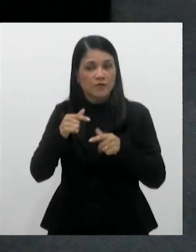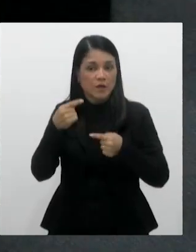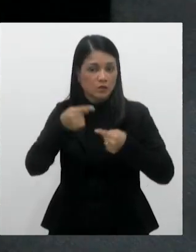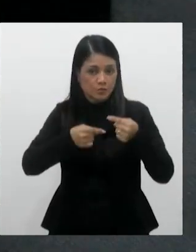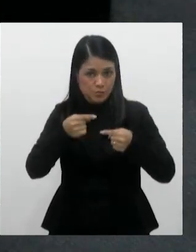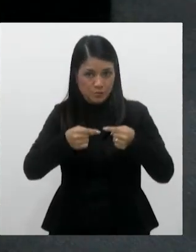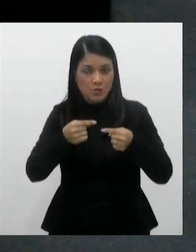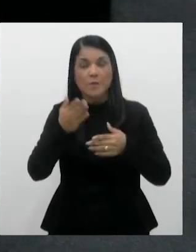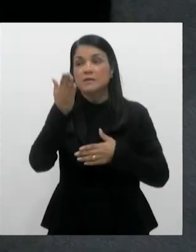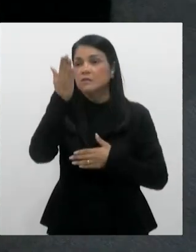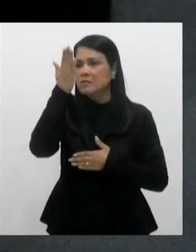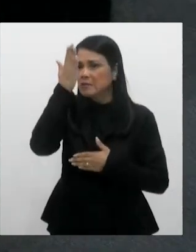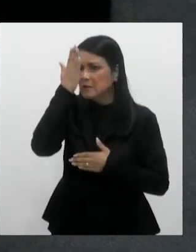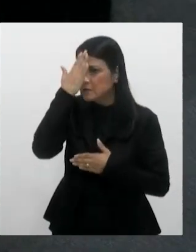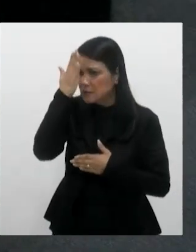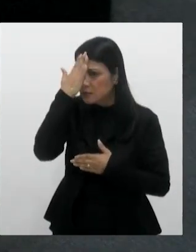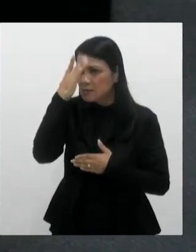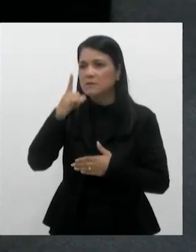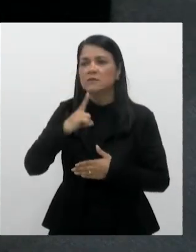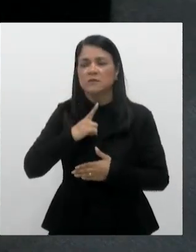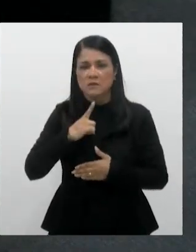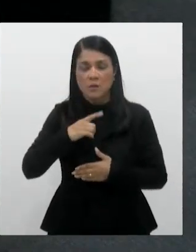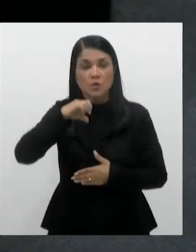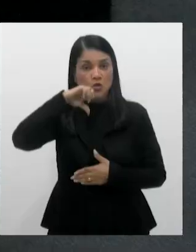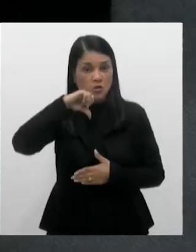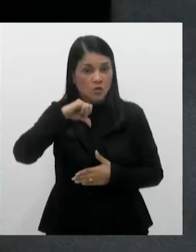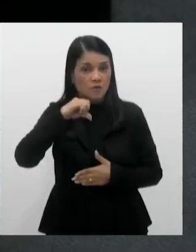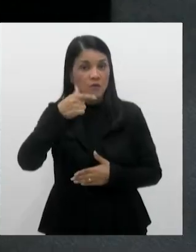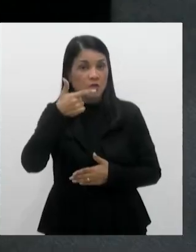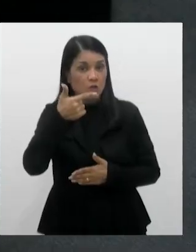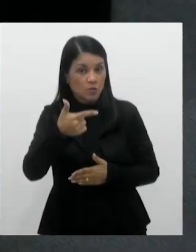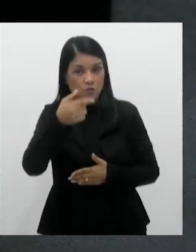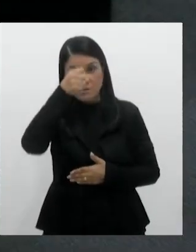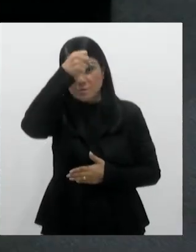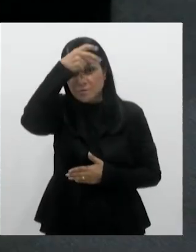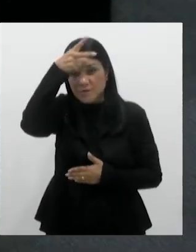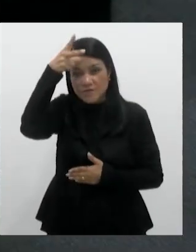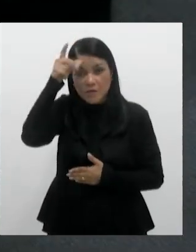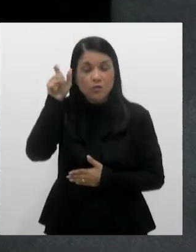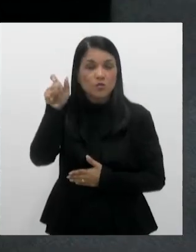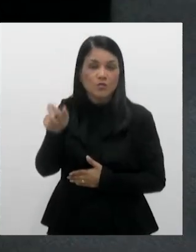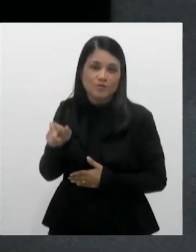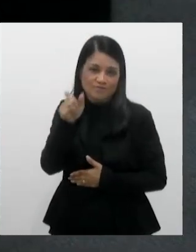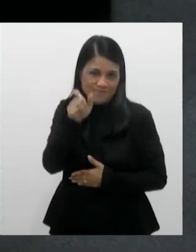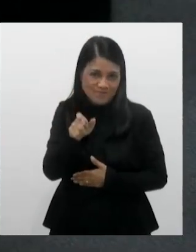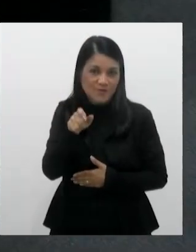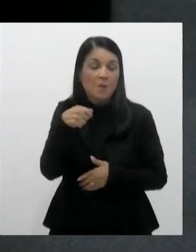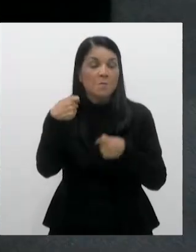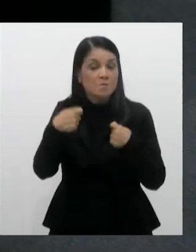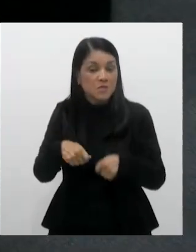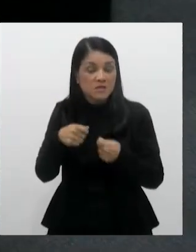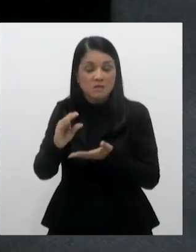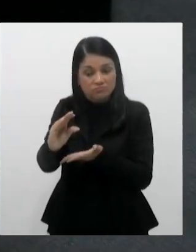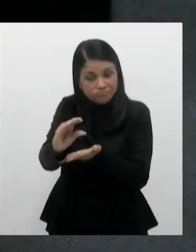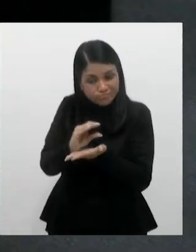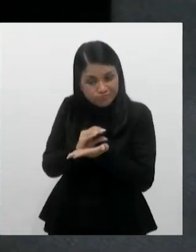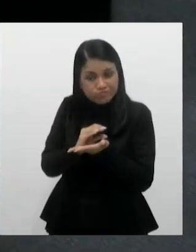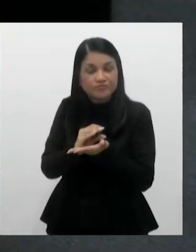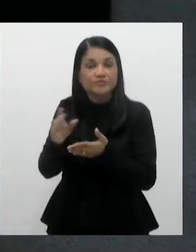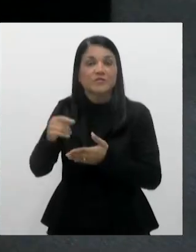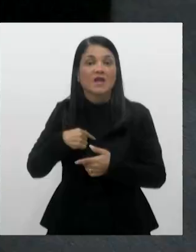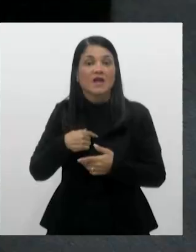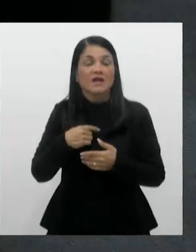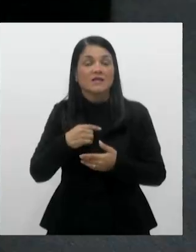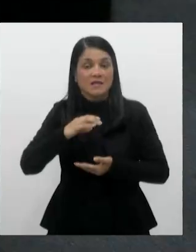sei muito bem que a gente tem 92 prefeitos que precisam dessa verba, porque a Defesa Civil